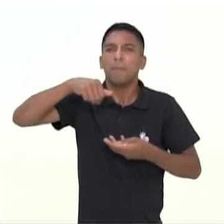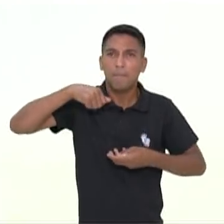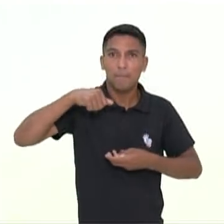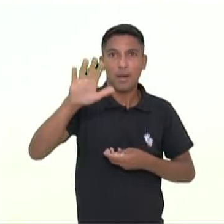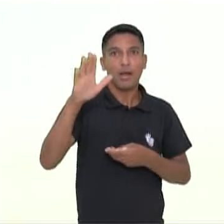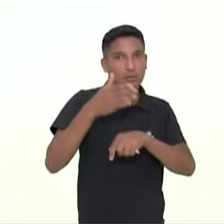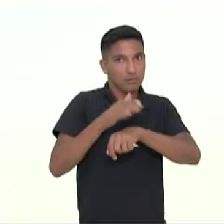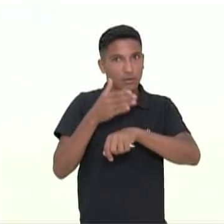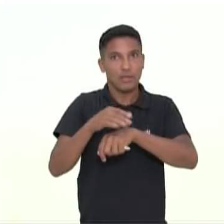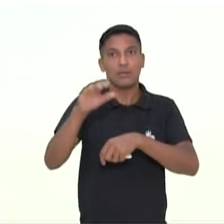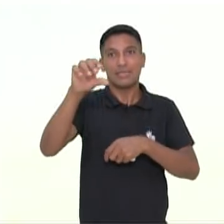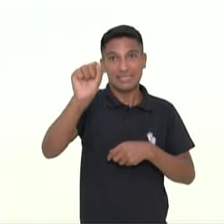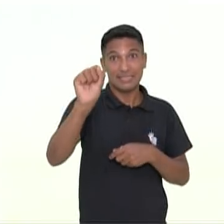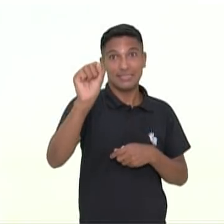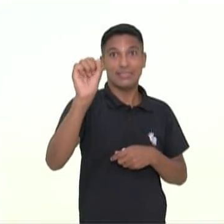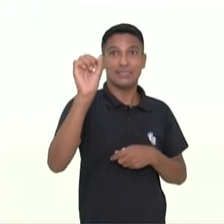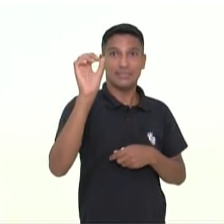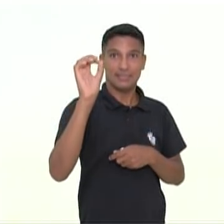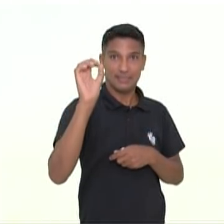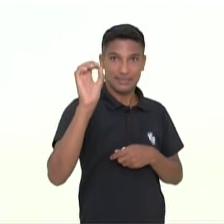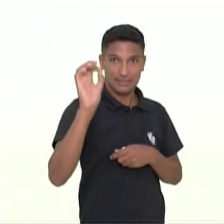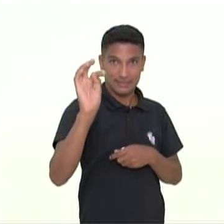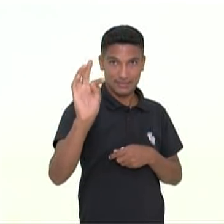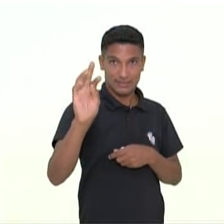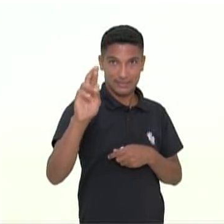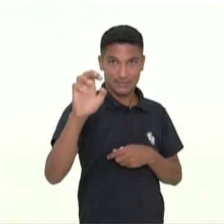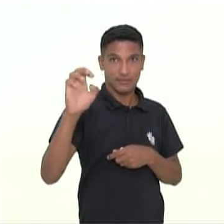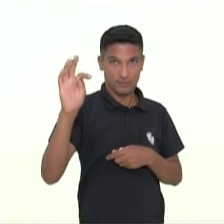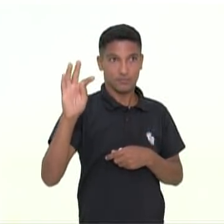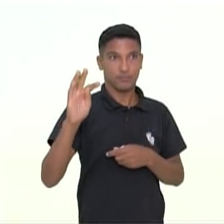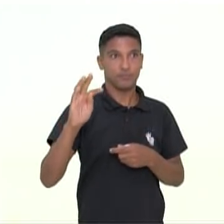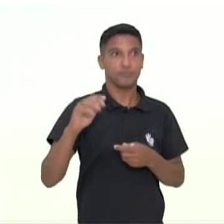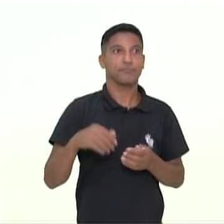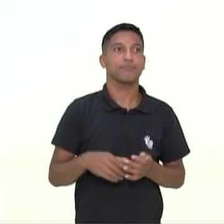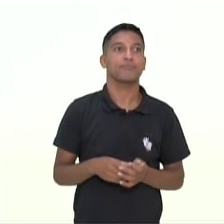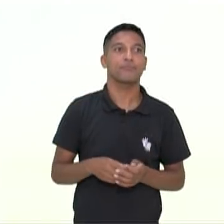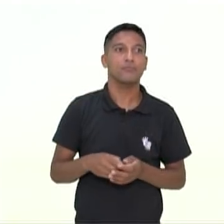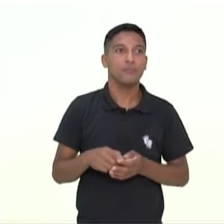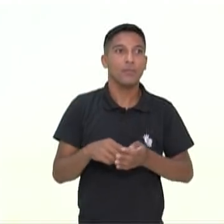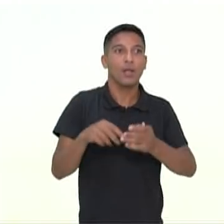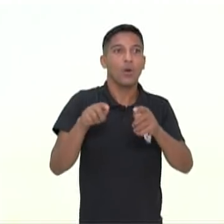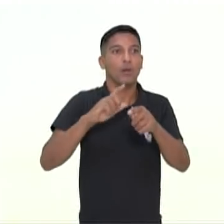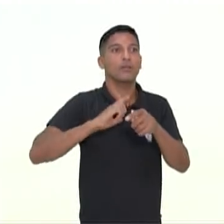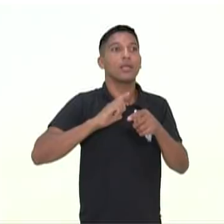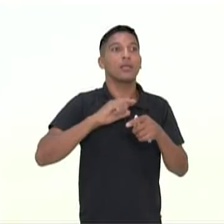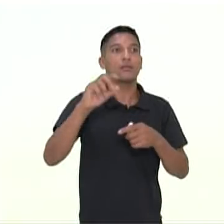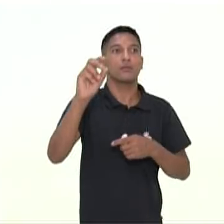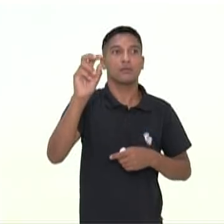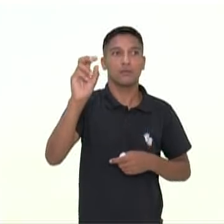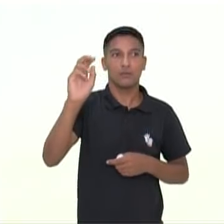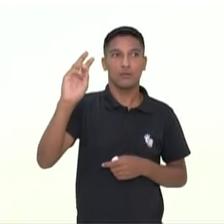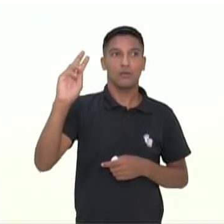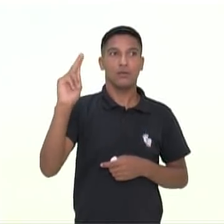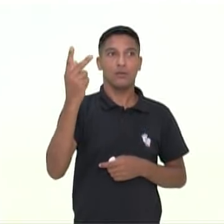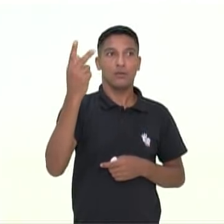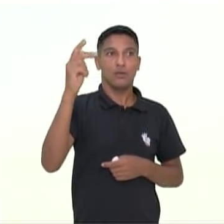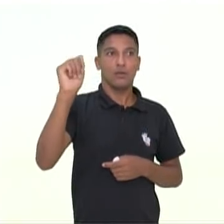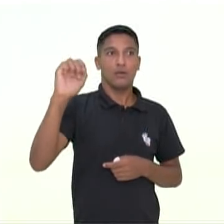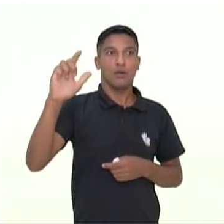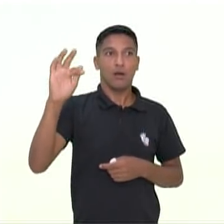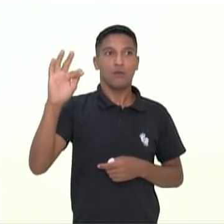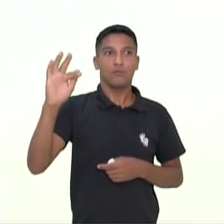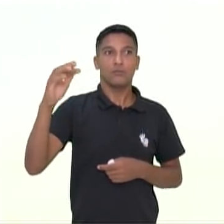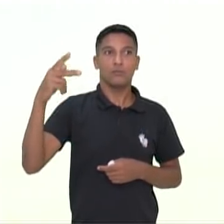street, tá? Daí nós temos o half pipe, que é essa rampa em formato de U, em